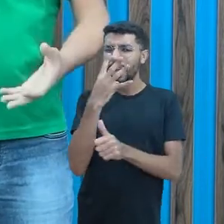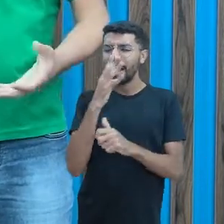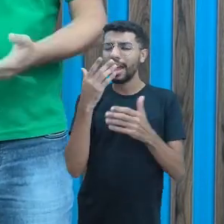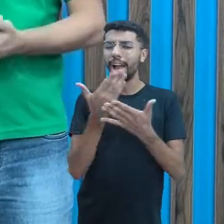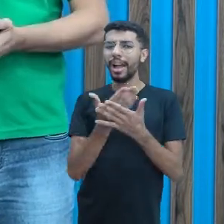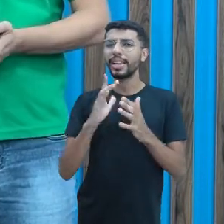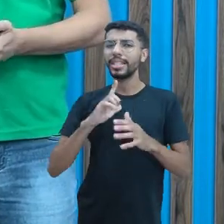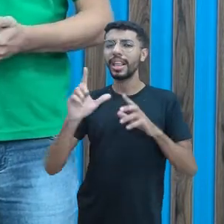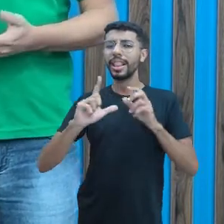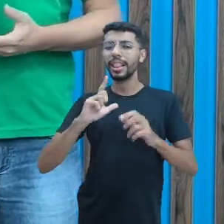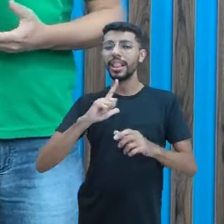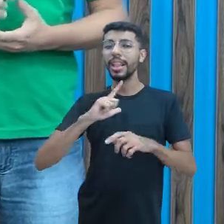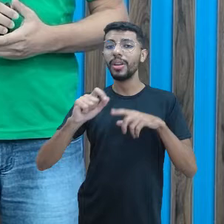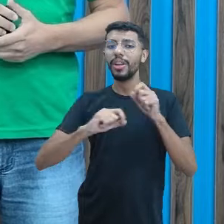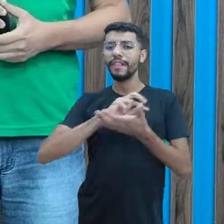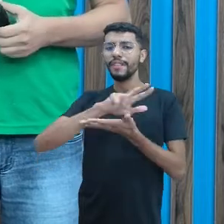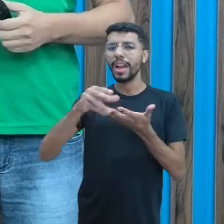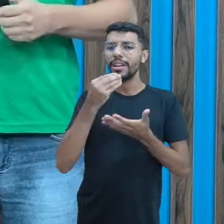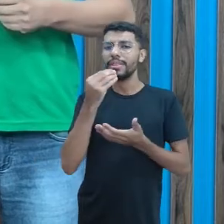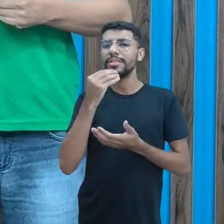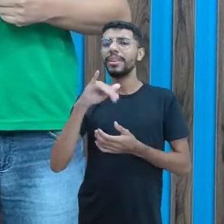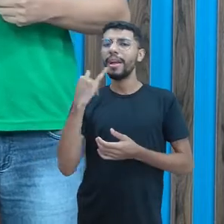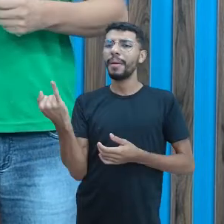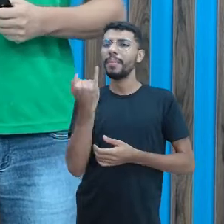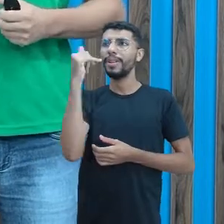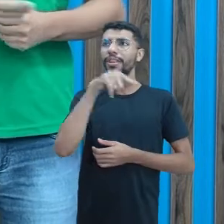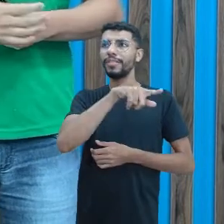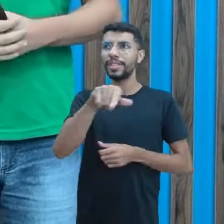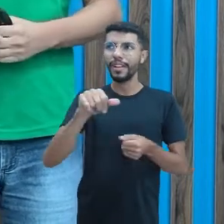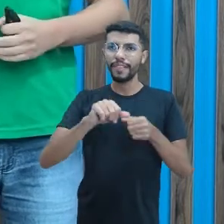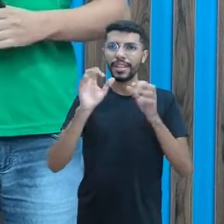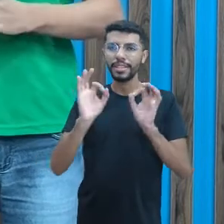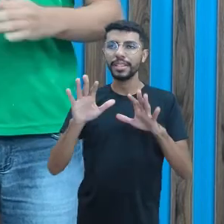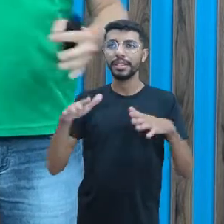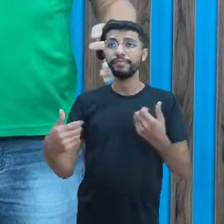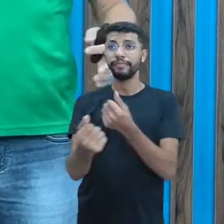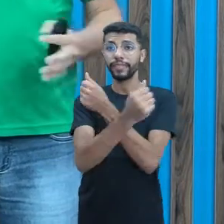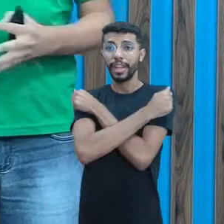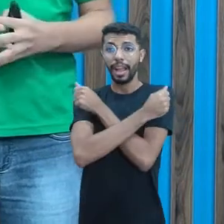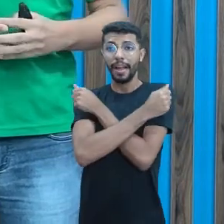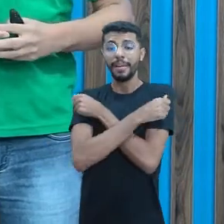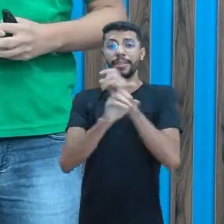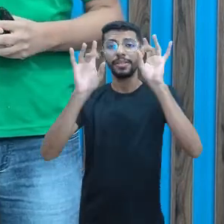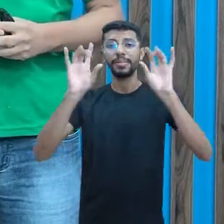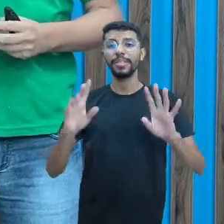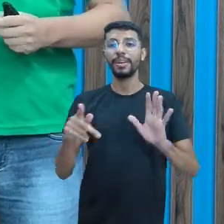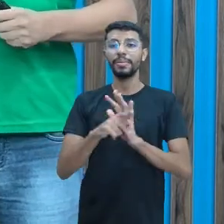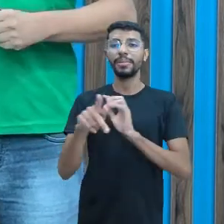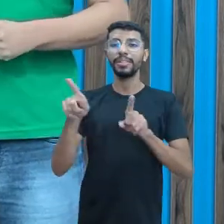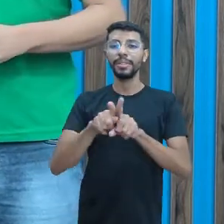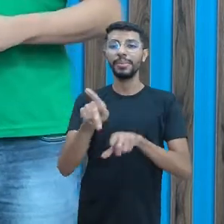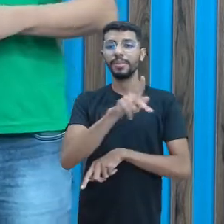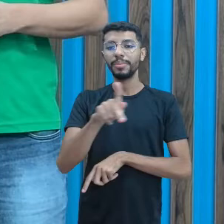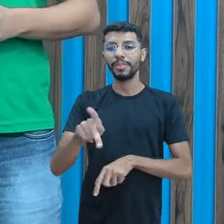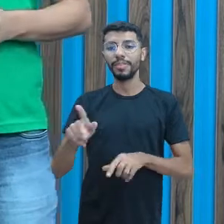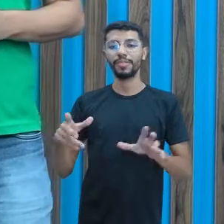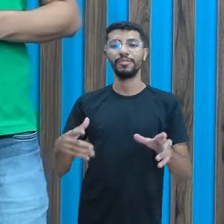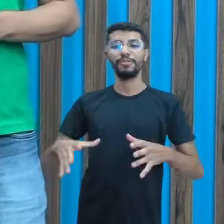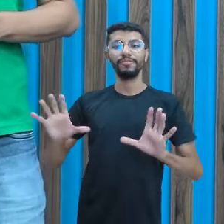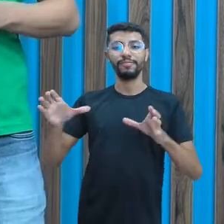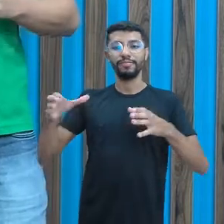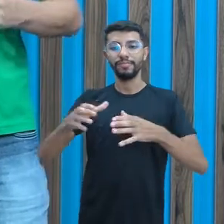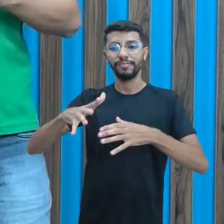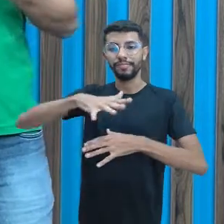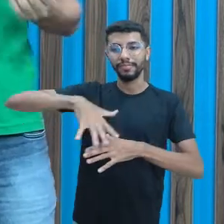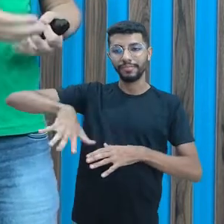importante que vocês façam isso. Beleza? Então, também, deixo um abraço muito especial para os professores e professoras da Rede do Recife. Vamos dar sequência ao nosso tema.